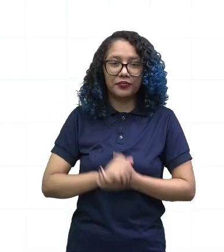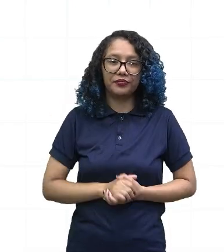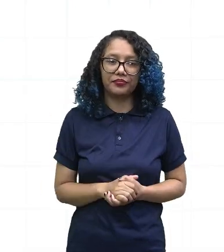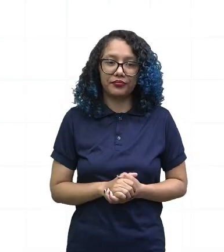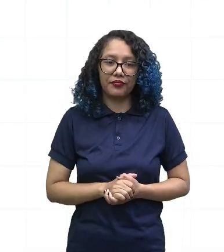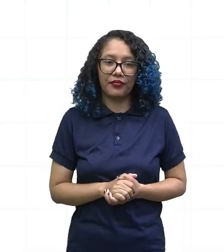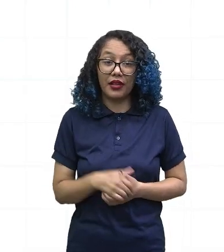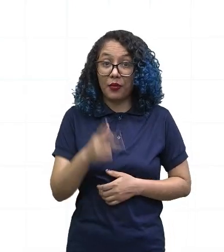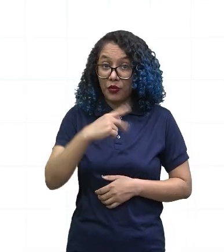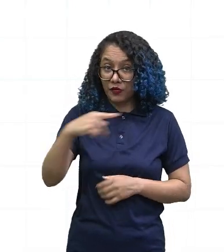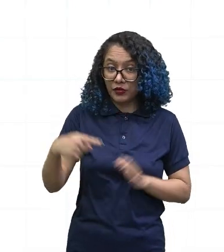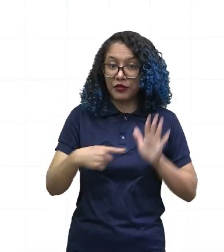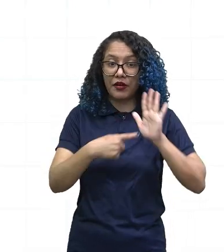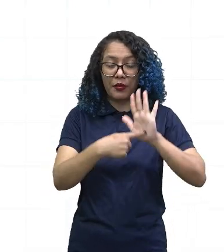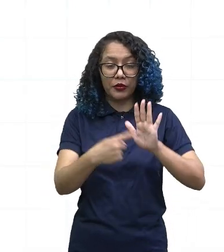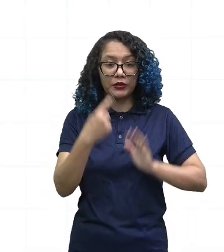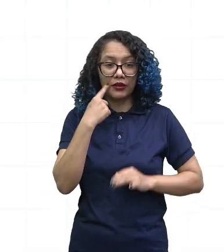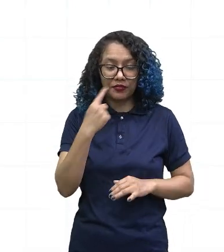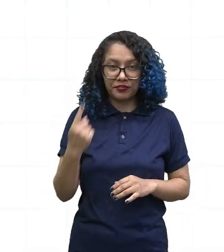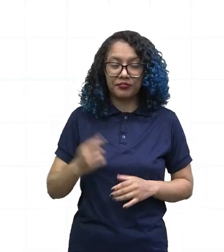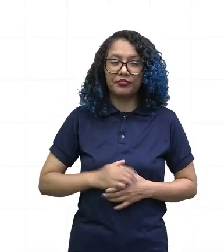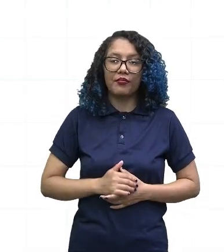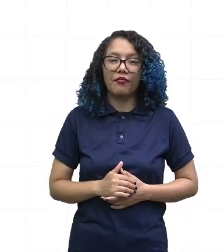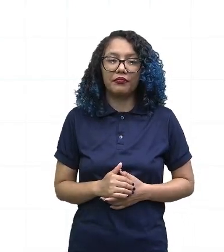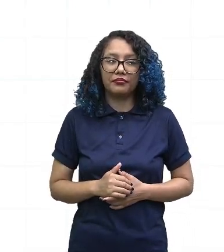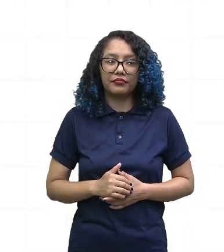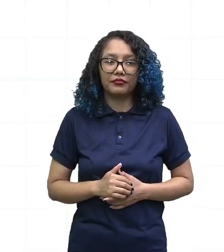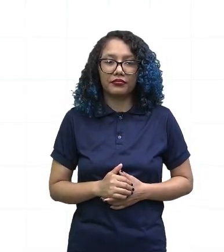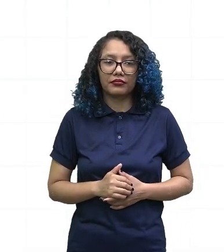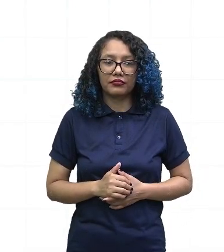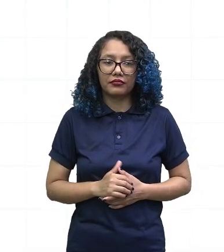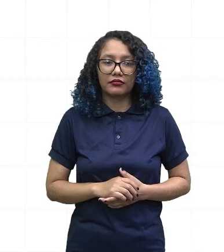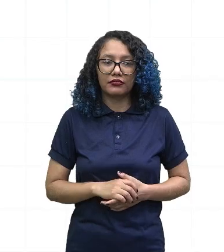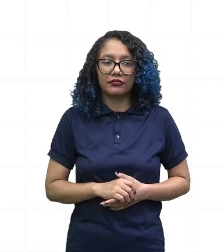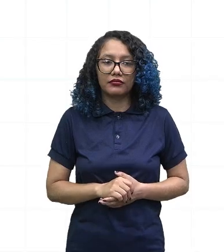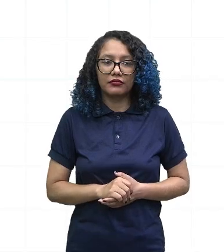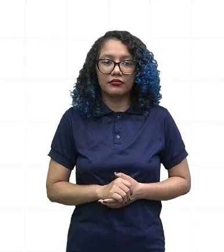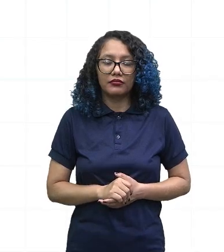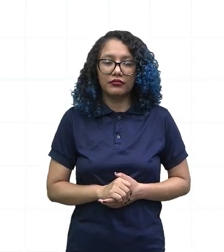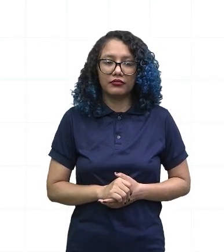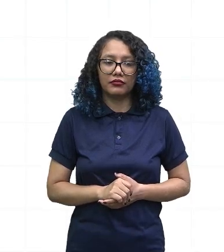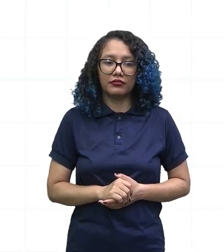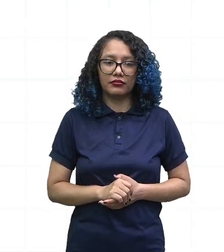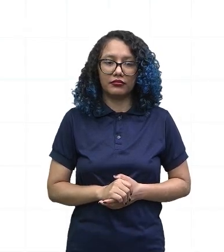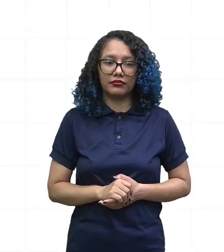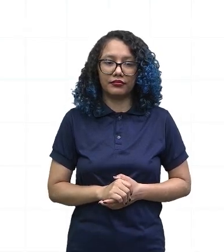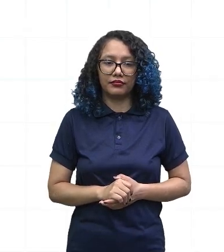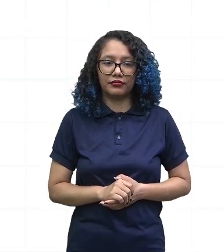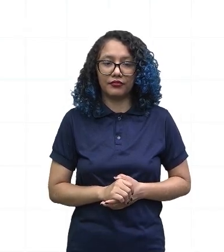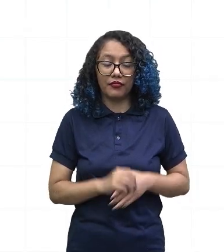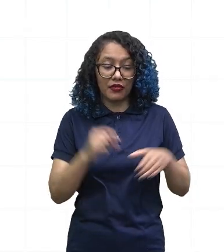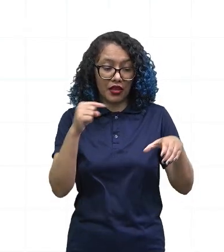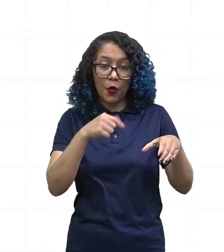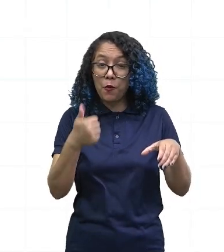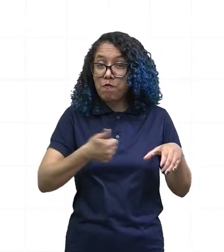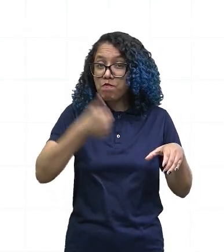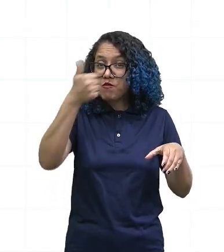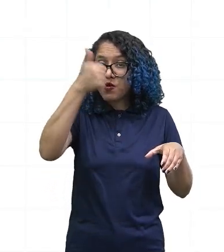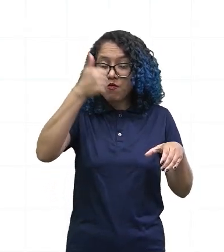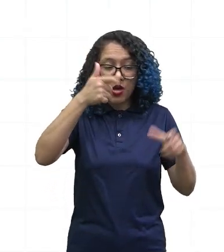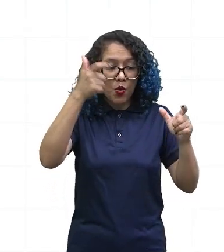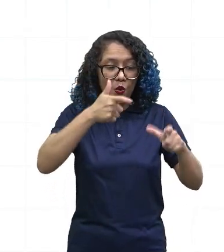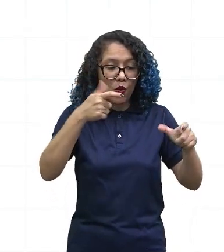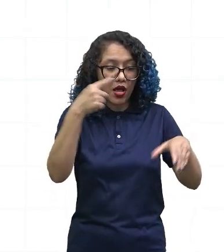vai mostrar, vejam, que essa gruta aí de Altamira, que ela corresponde ao privilégio de ser o primeiro lugar